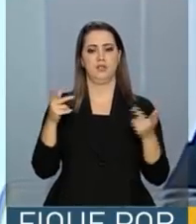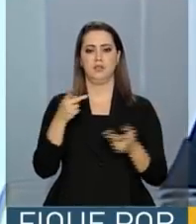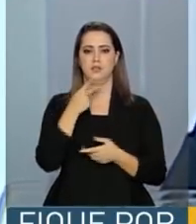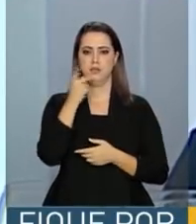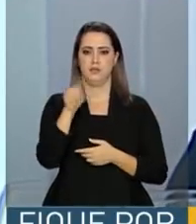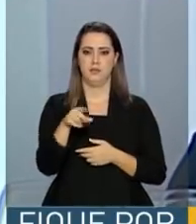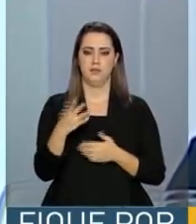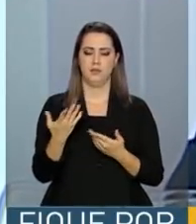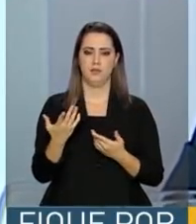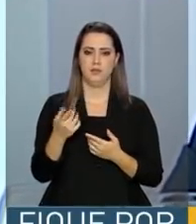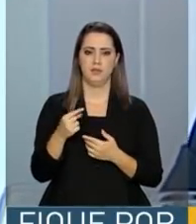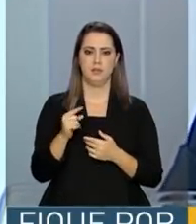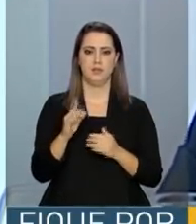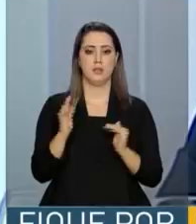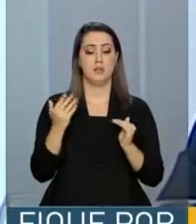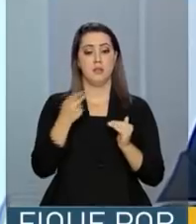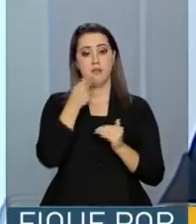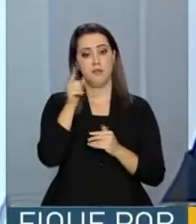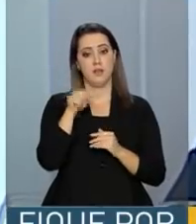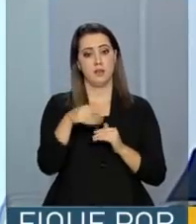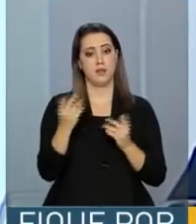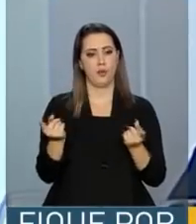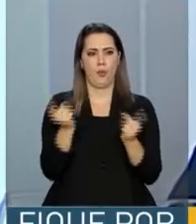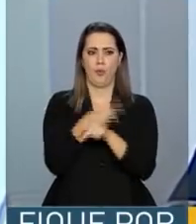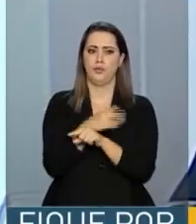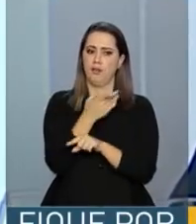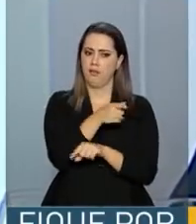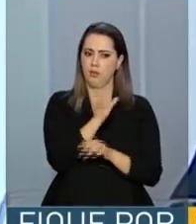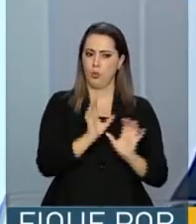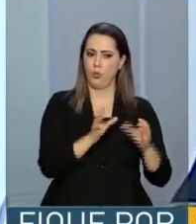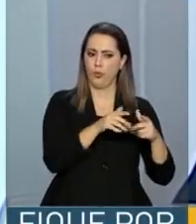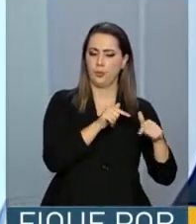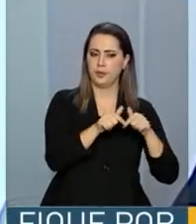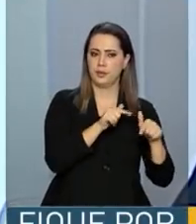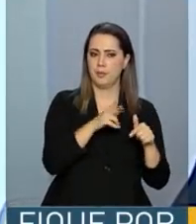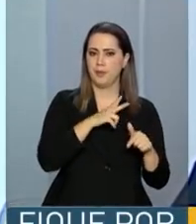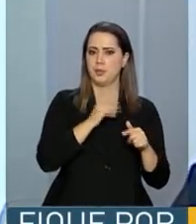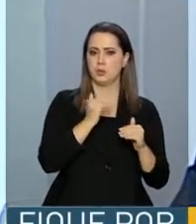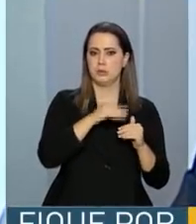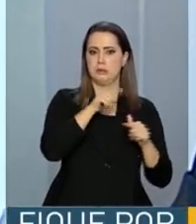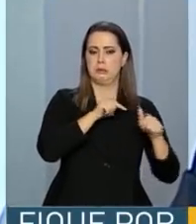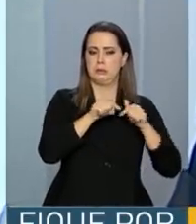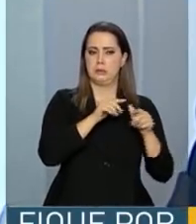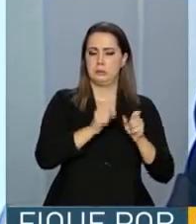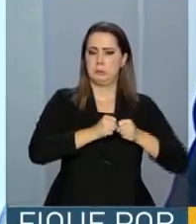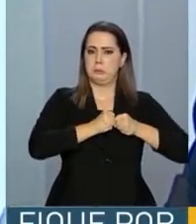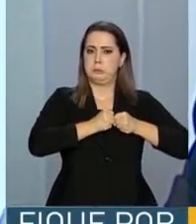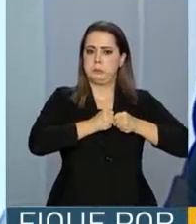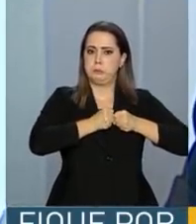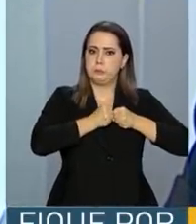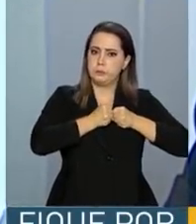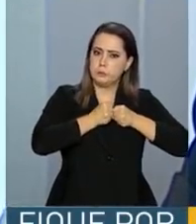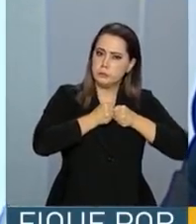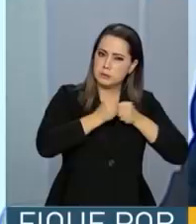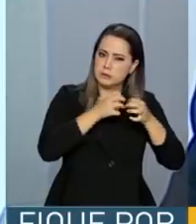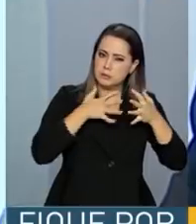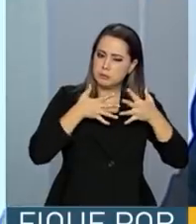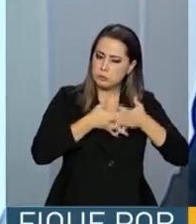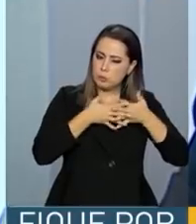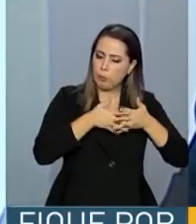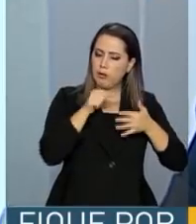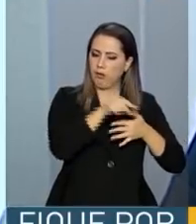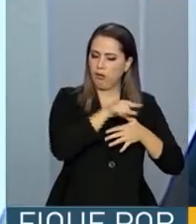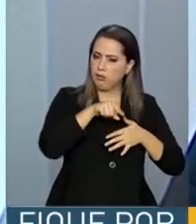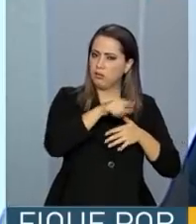violaria o princípio da igualdade eu diria que ao contrário muitas vezes quem está na iniciativa privada que tem um trabalho muito mais árduo mais espinhoso do que